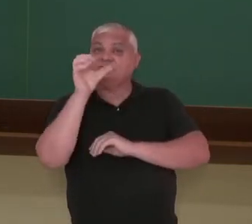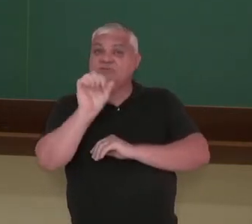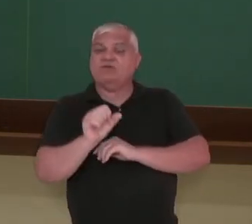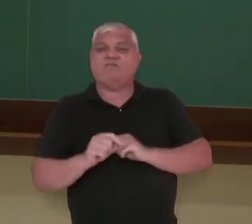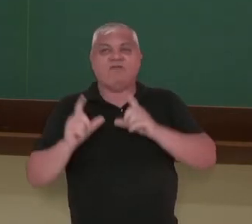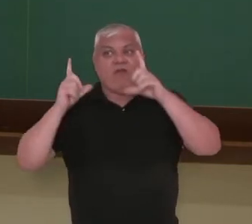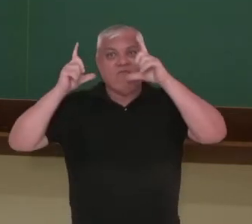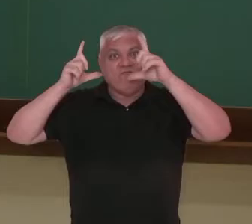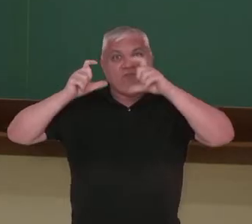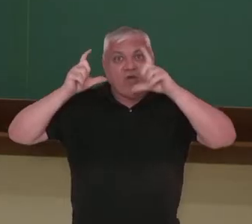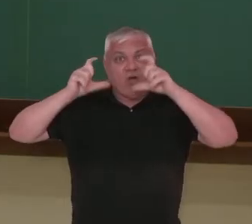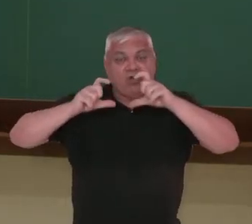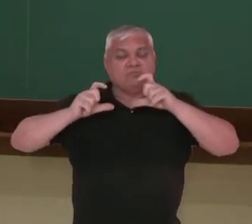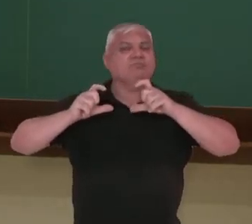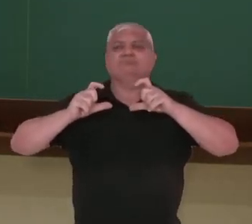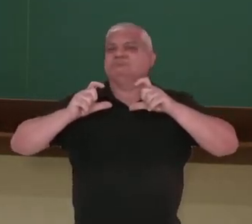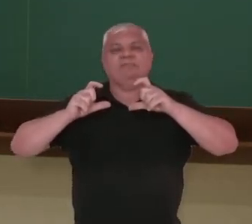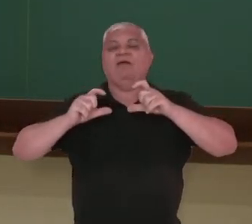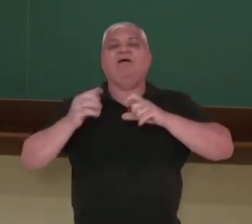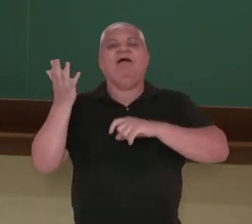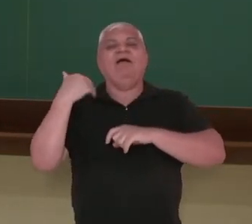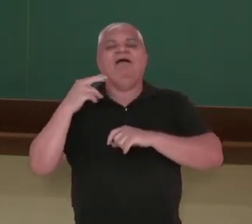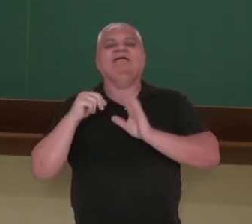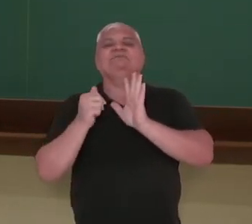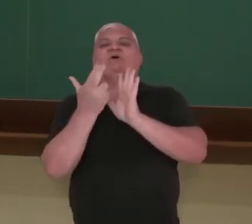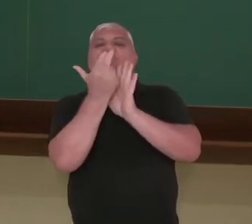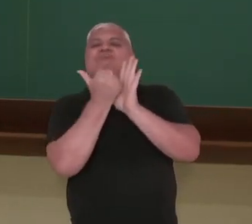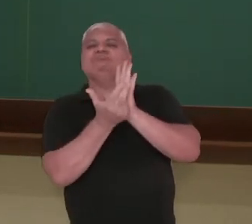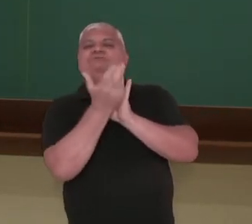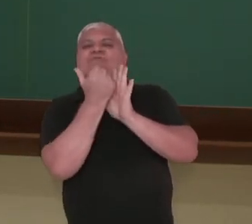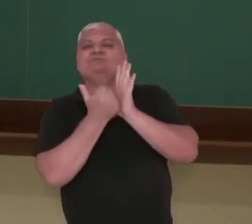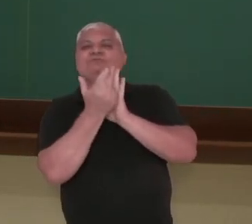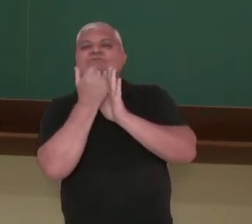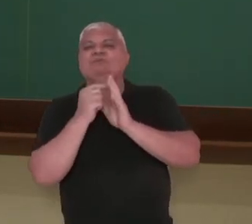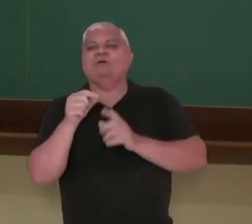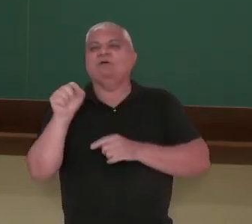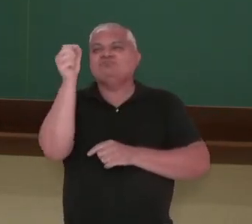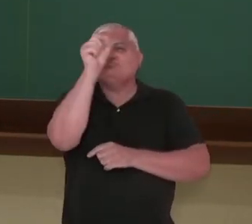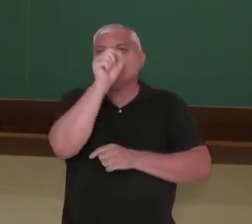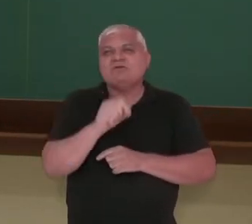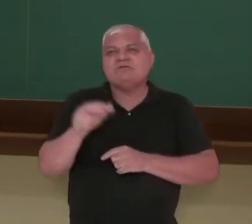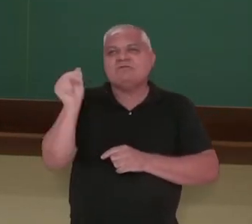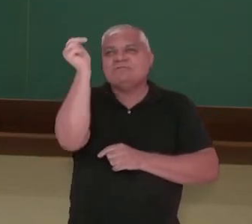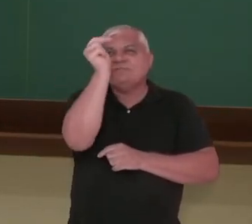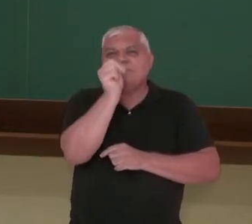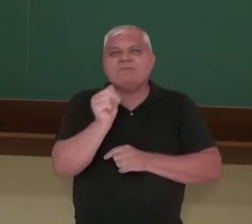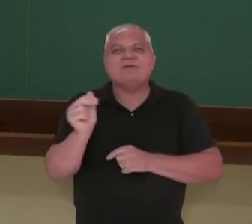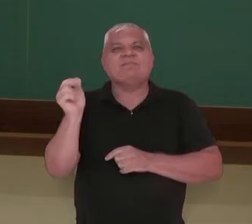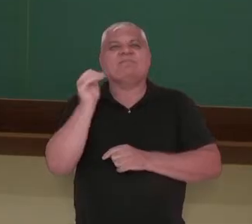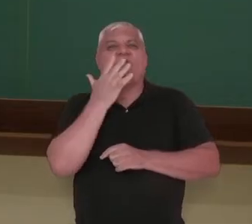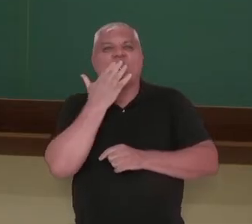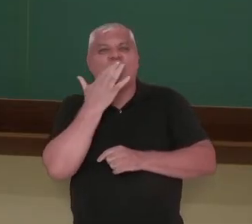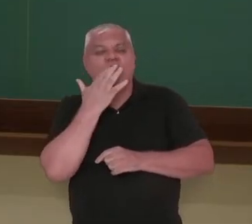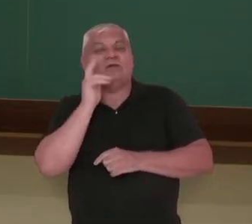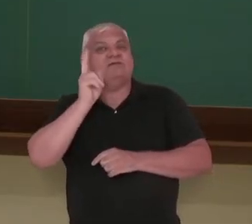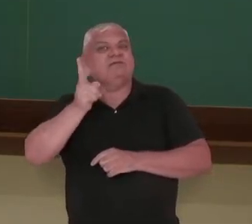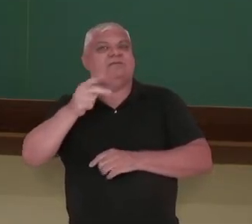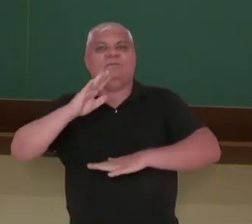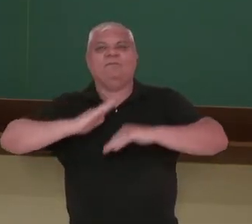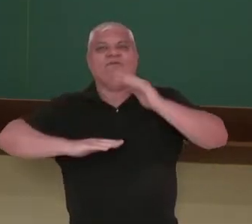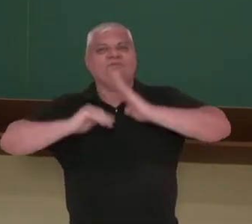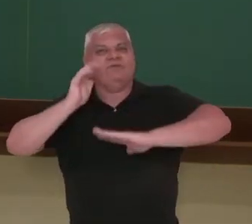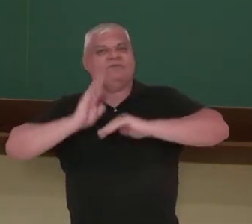fotografia foi criada em 1826. Até então, toda a história humana foi representada através de um artista